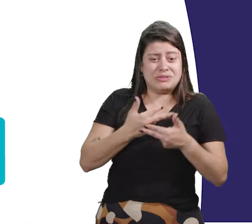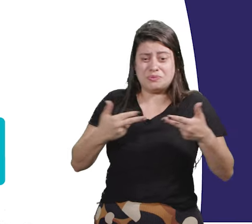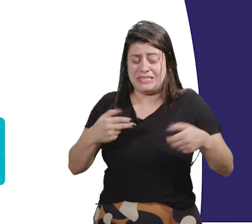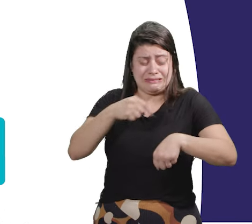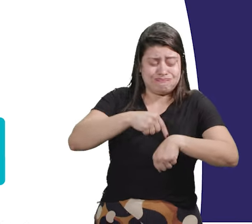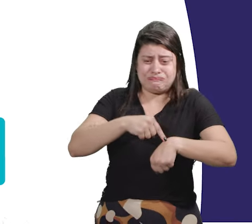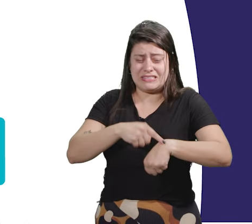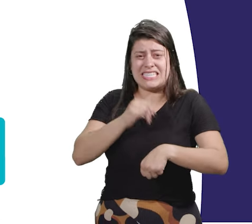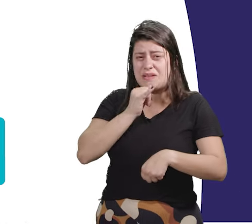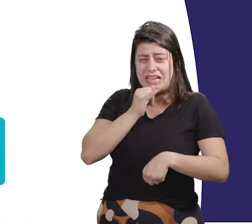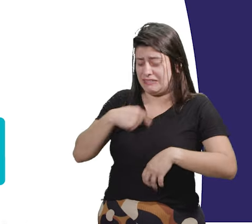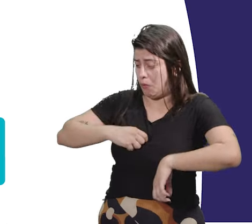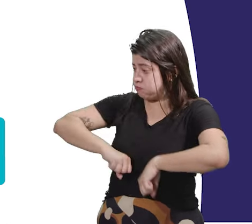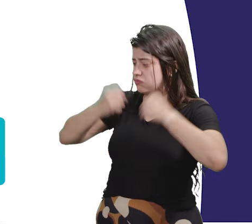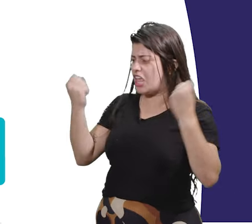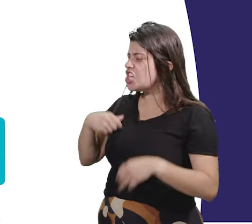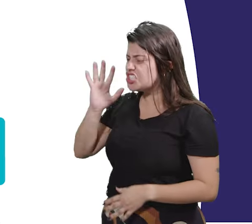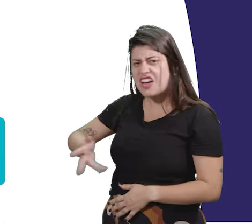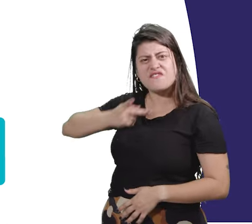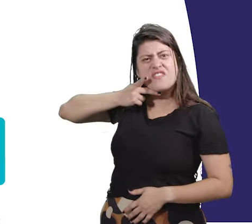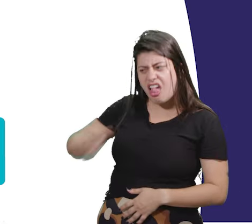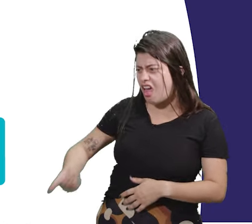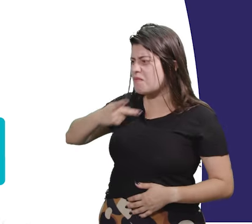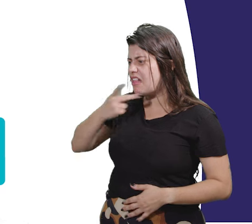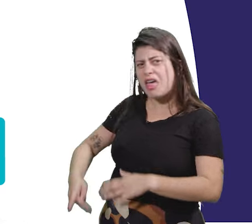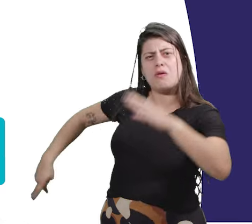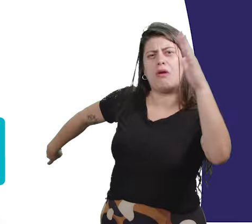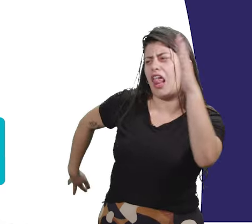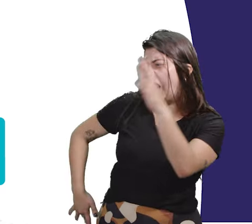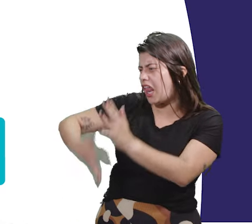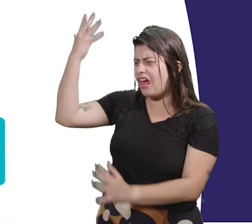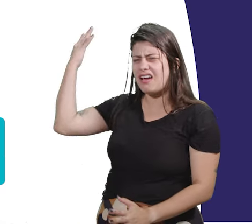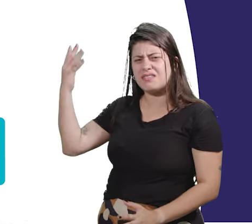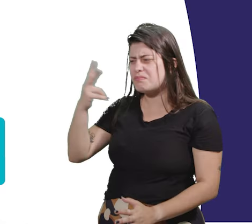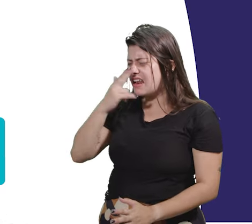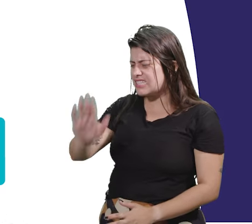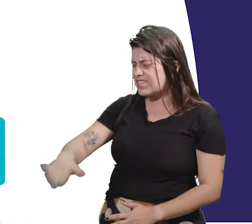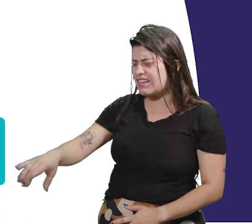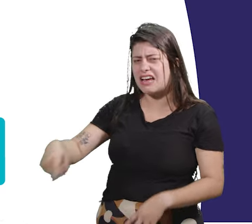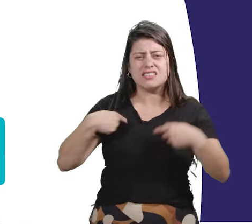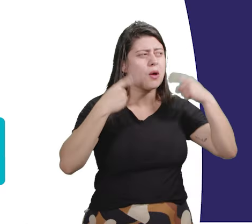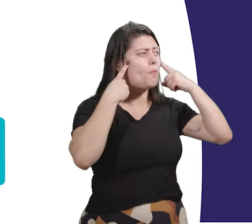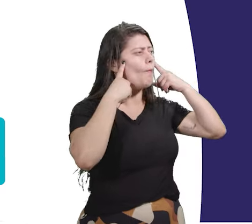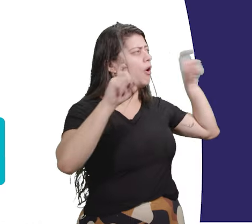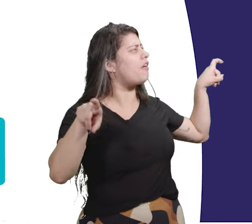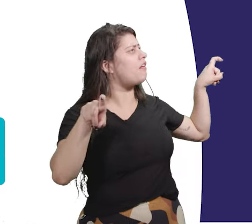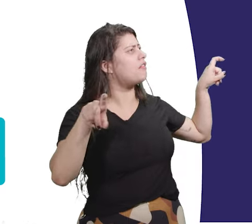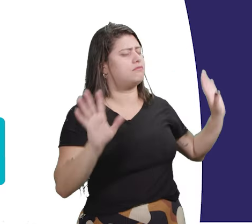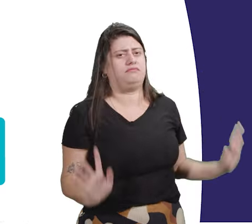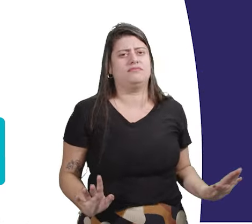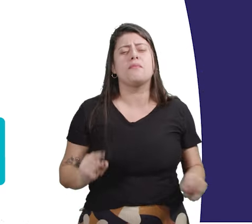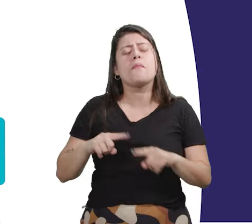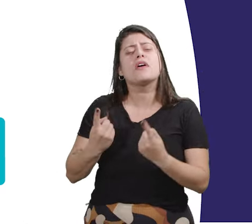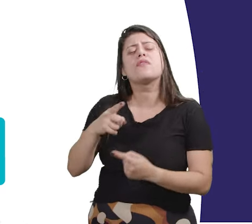1000 vezes e a criança não me escuta, mas você falou 1000 vezes como? Você estava às vezes em outro cômodo, fazendo outra coisa,